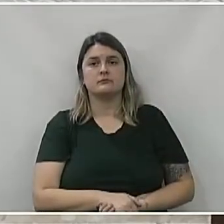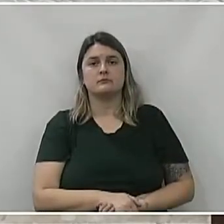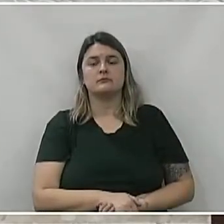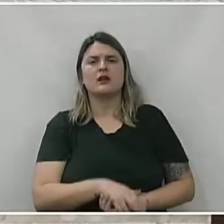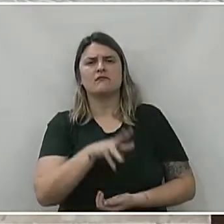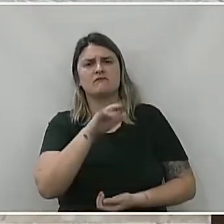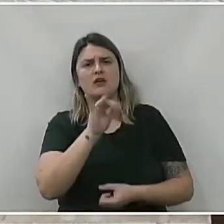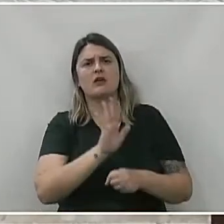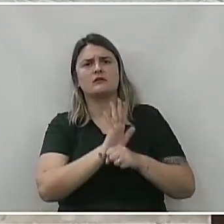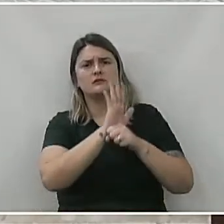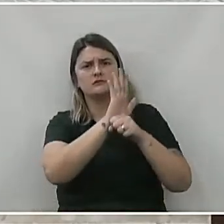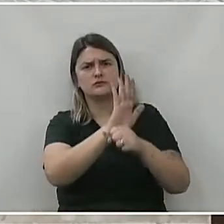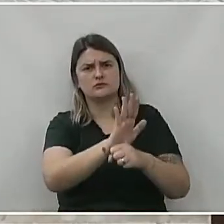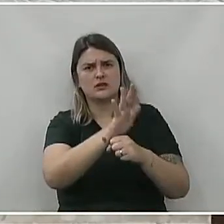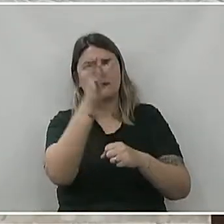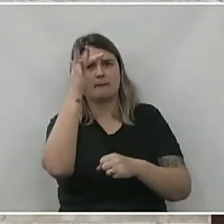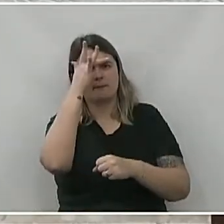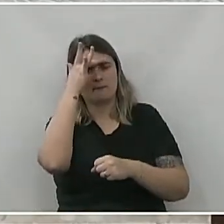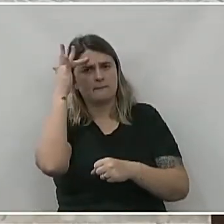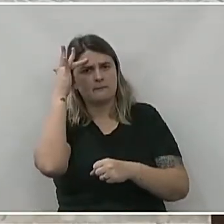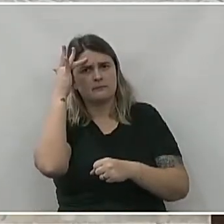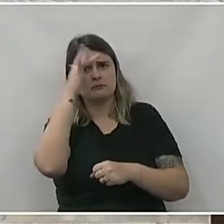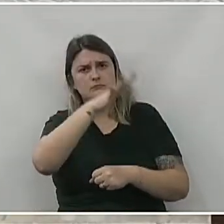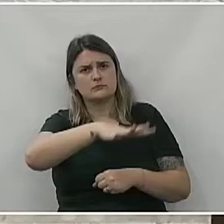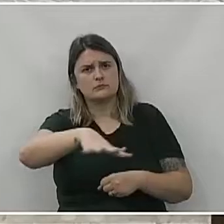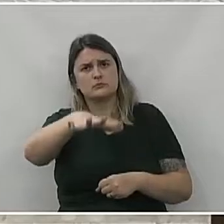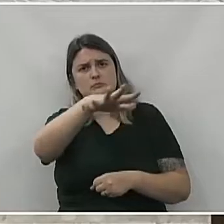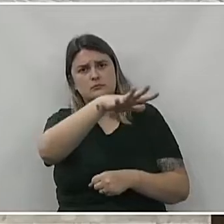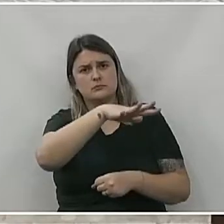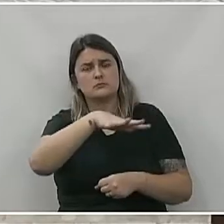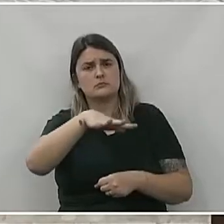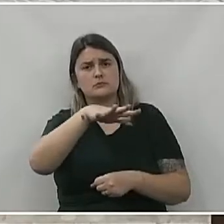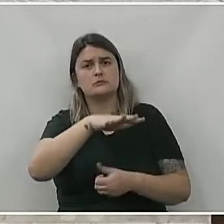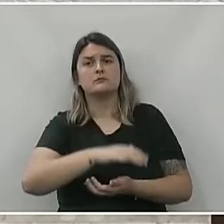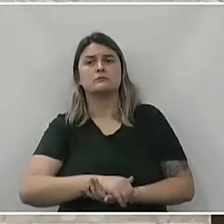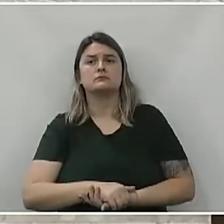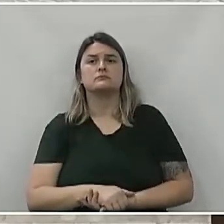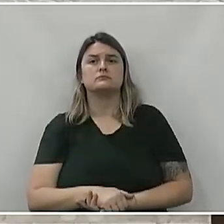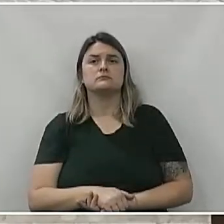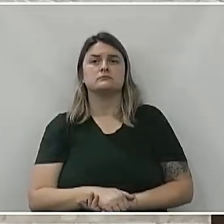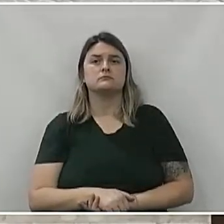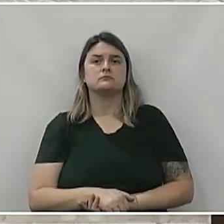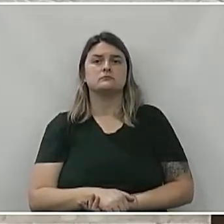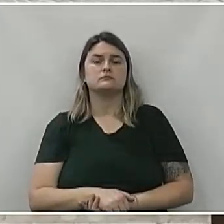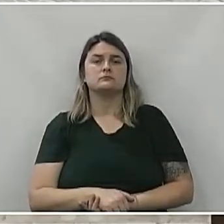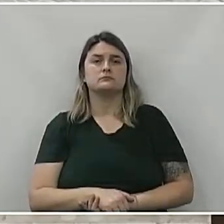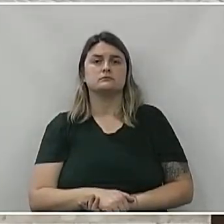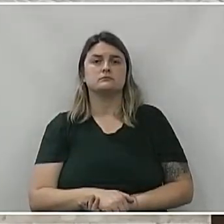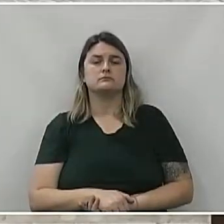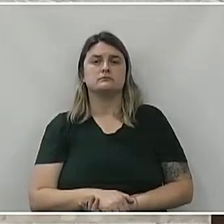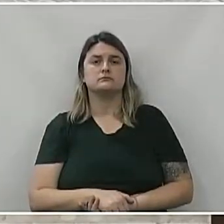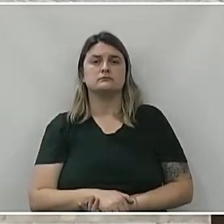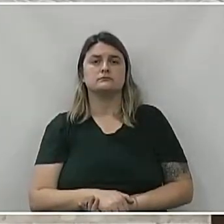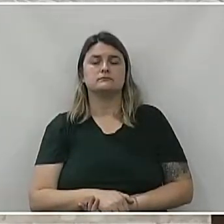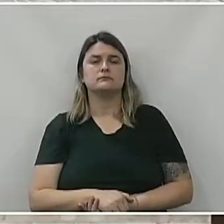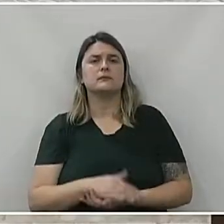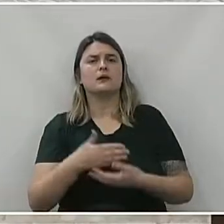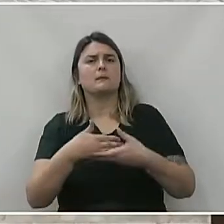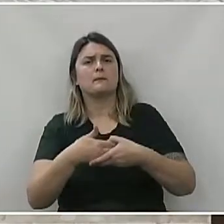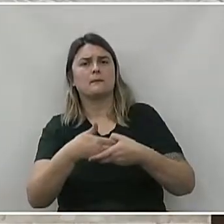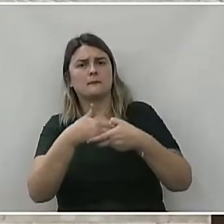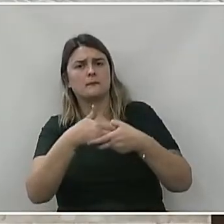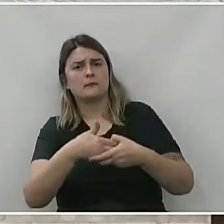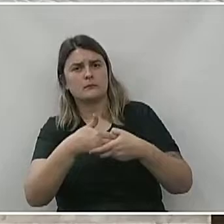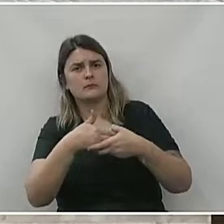e vai ajudar muito as pessoas ali que andam ali. Também parabenizar,